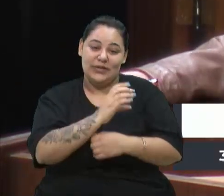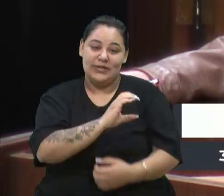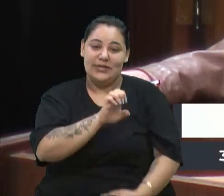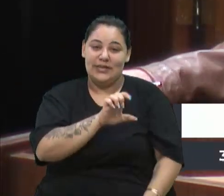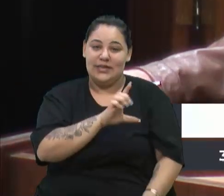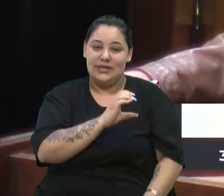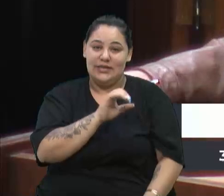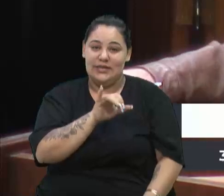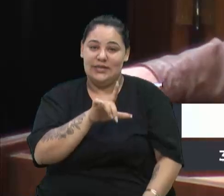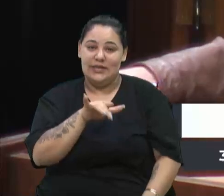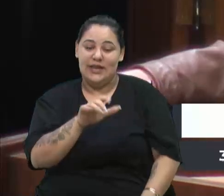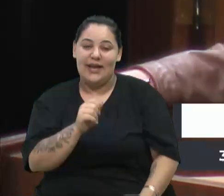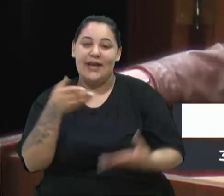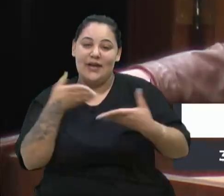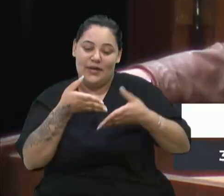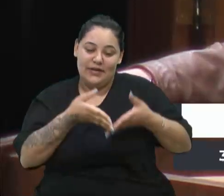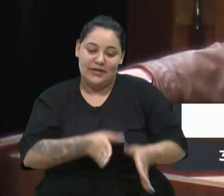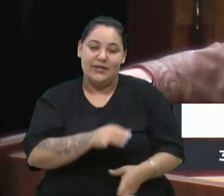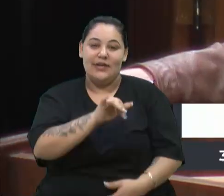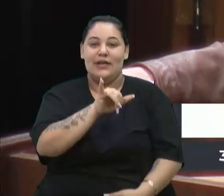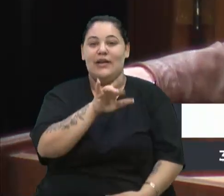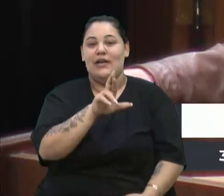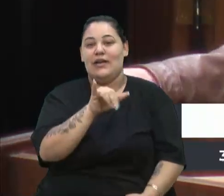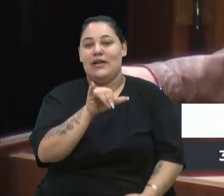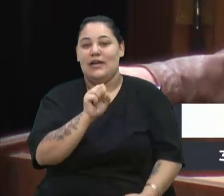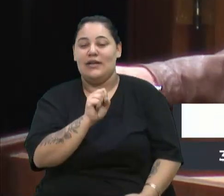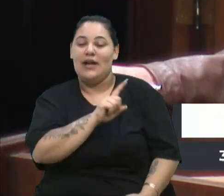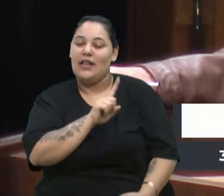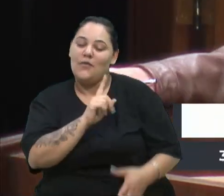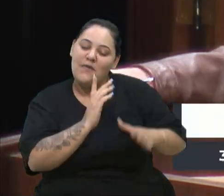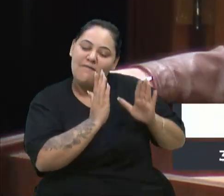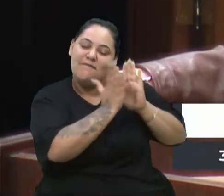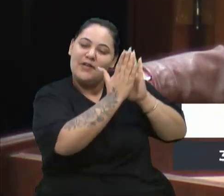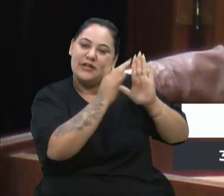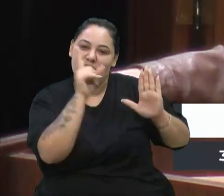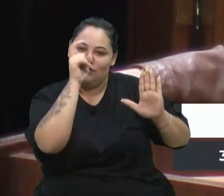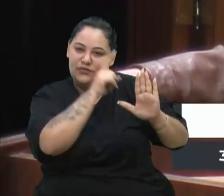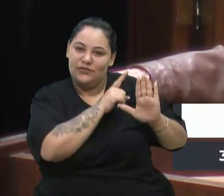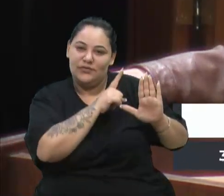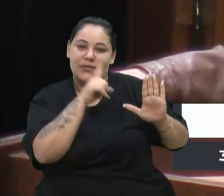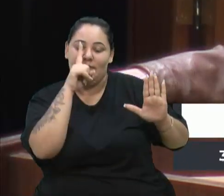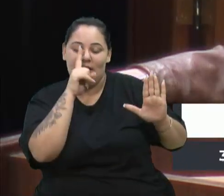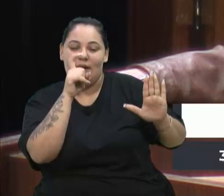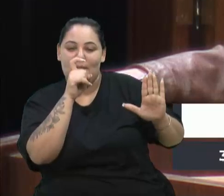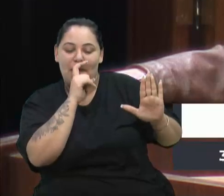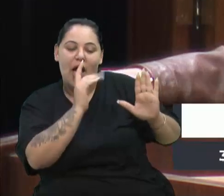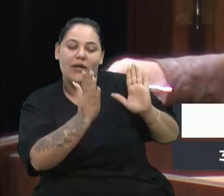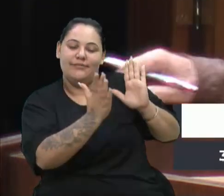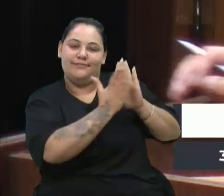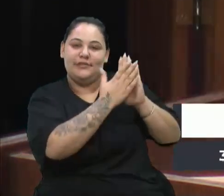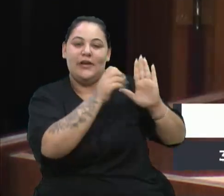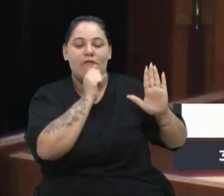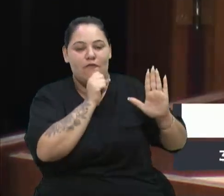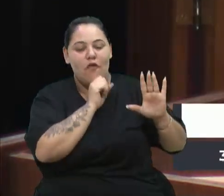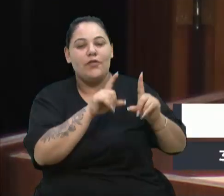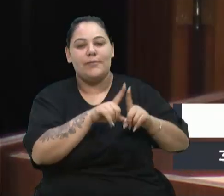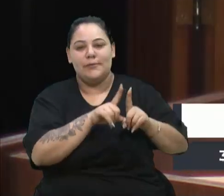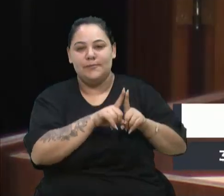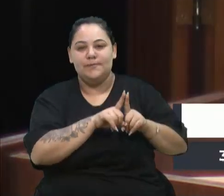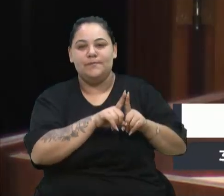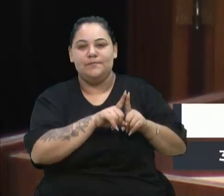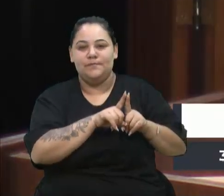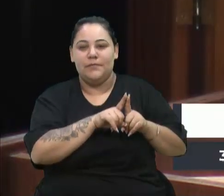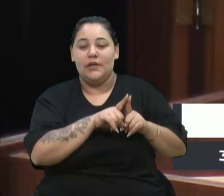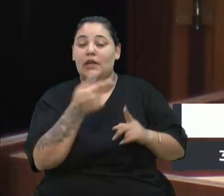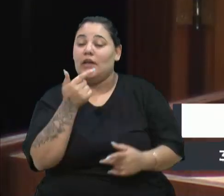Iris, que elas não enfrentem as dificuldades que seus pais e avós enfrentaram, que não correrem